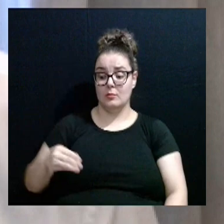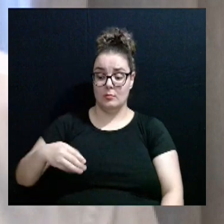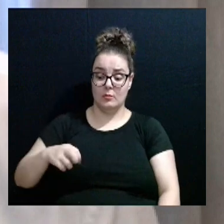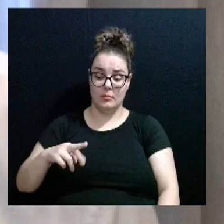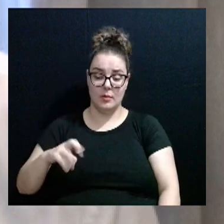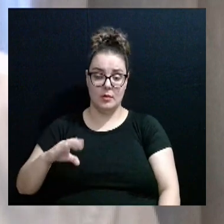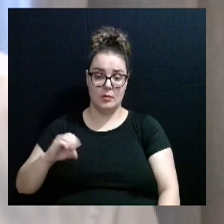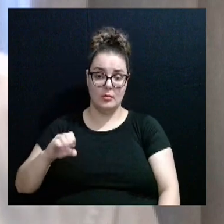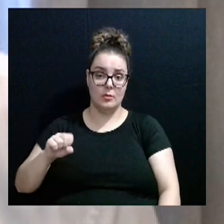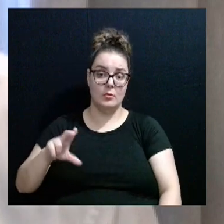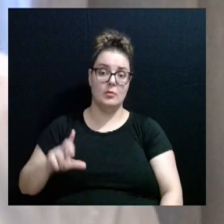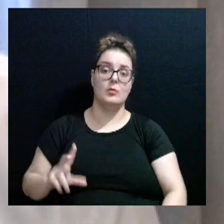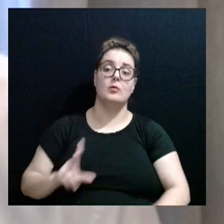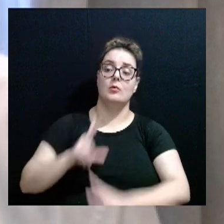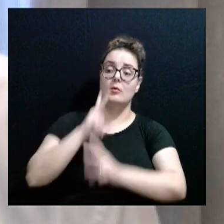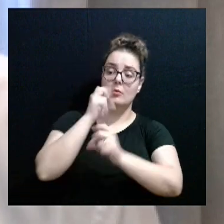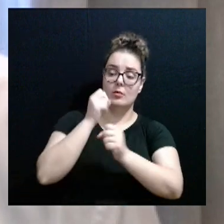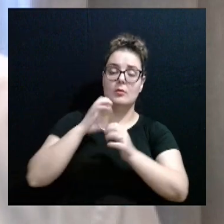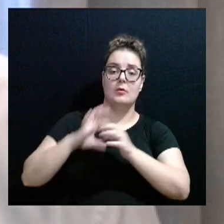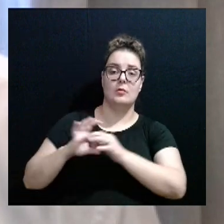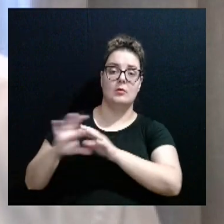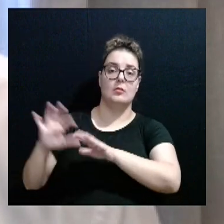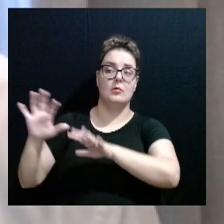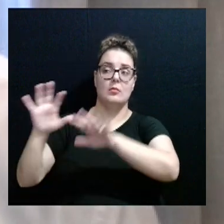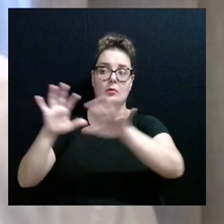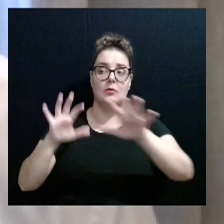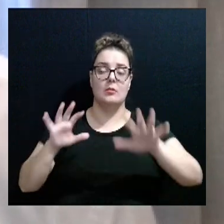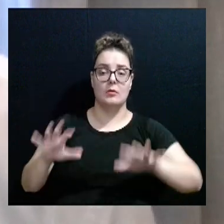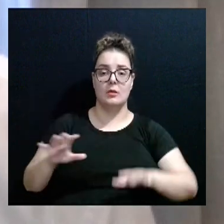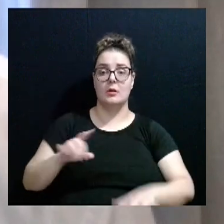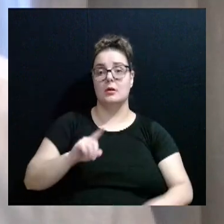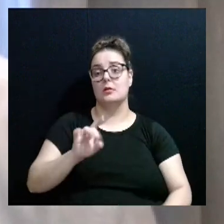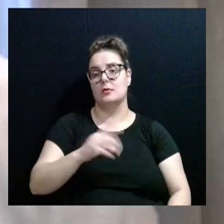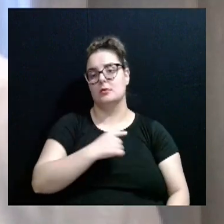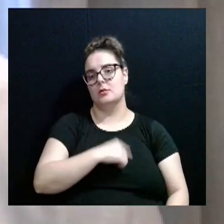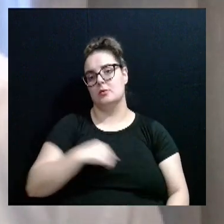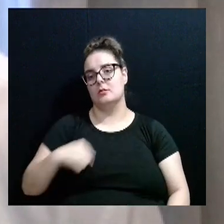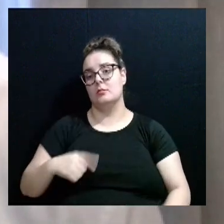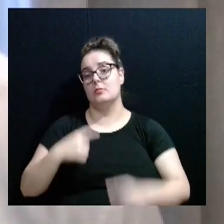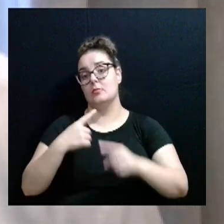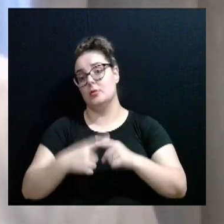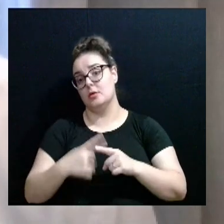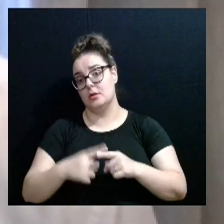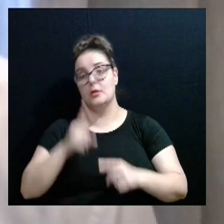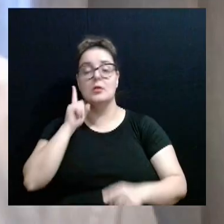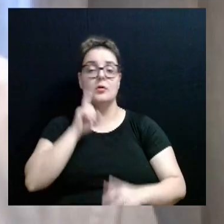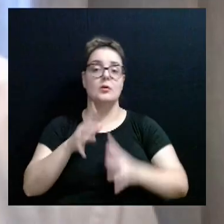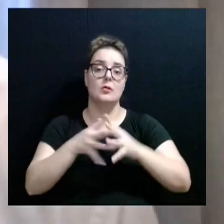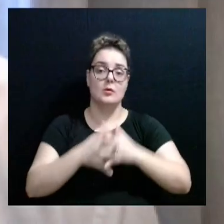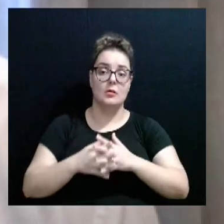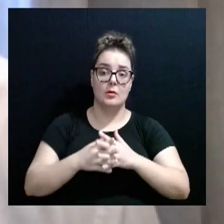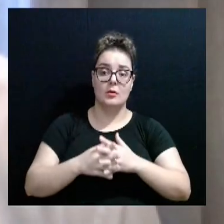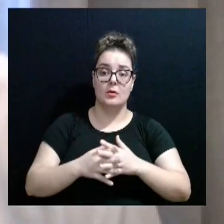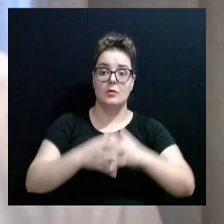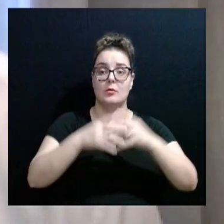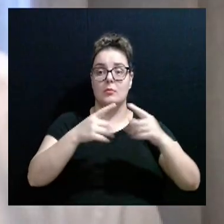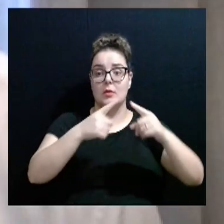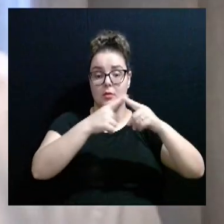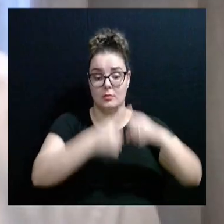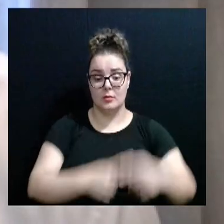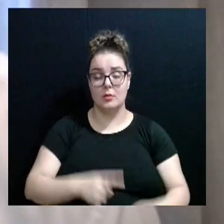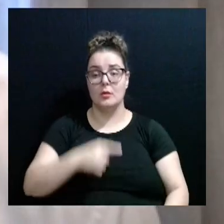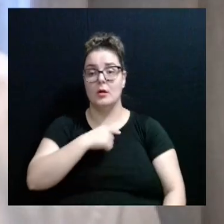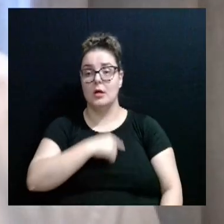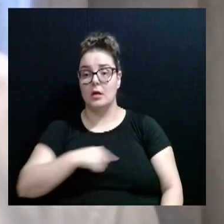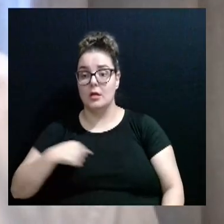com outras regiões que não a China, porque a disputa dos Estados Unidos é muito mais com a China do que com a União Europeia, né? Então, eu